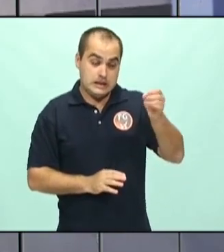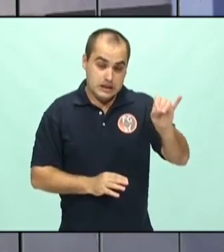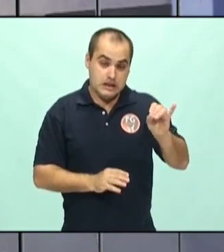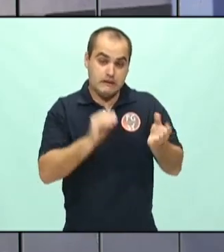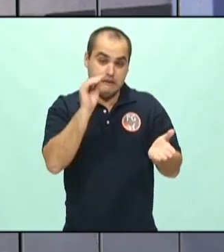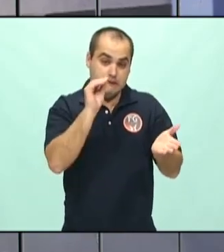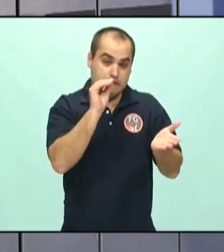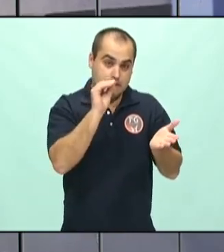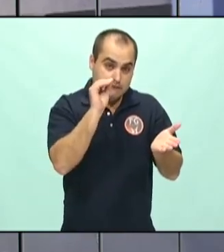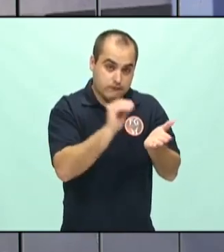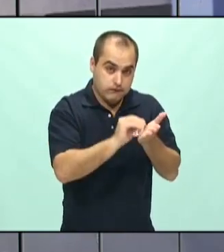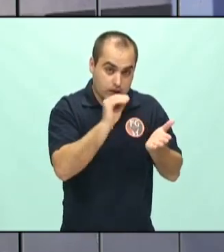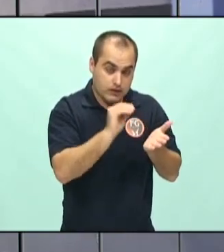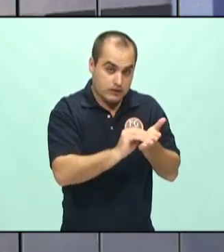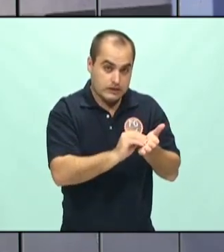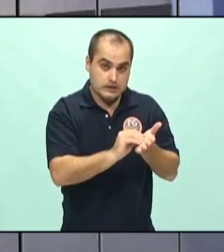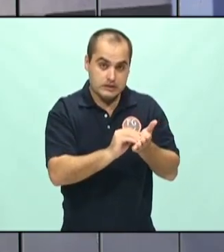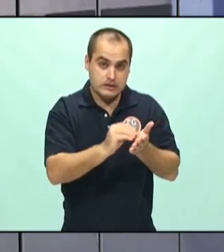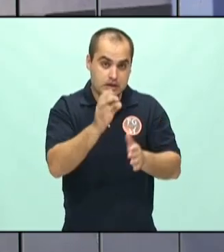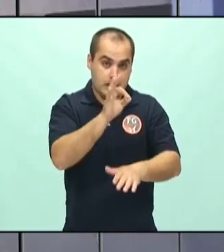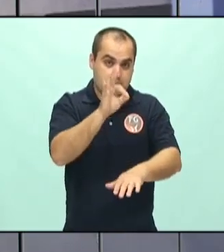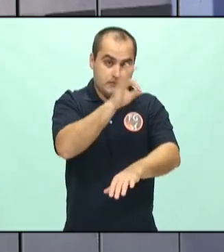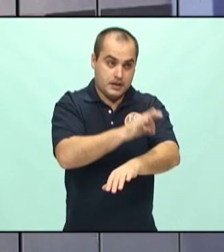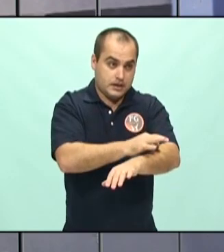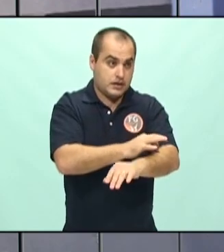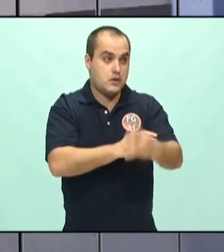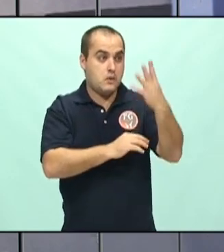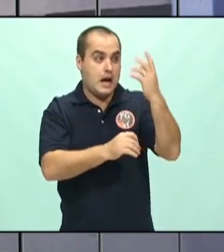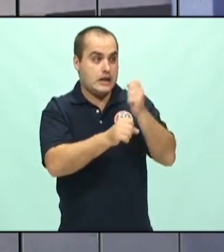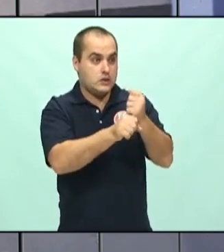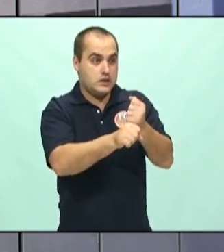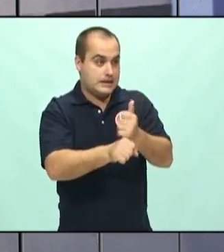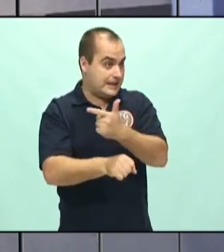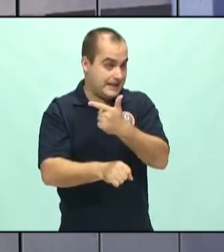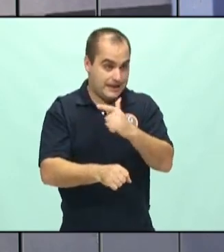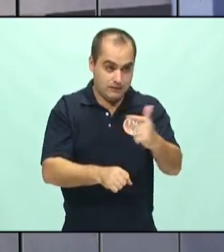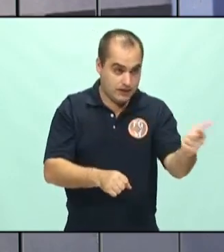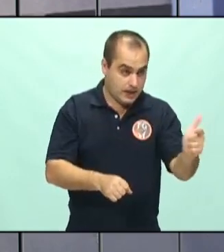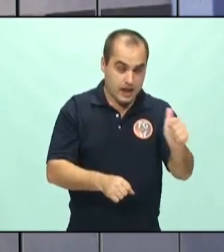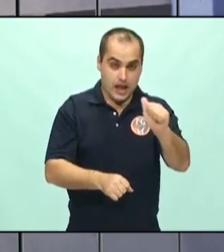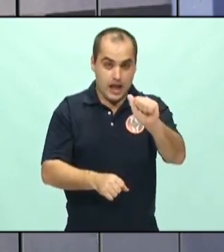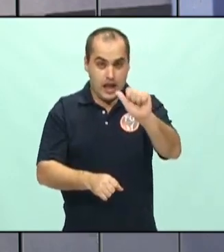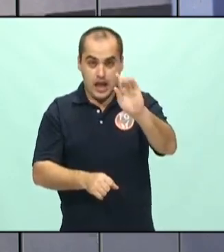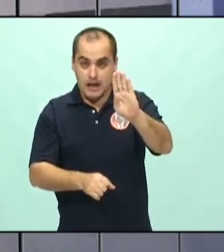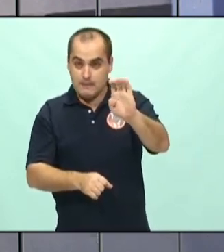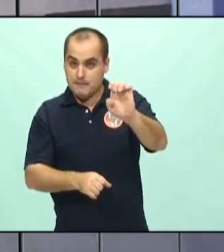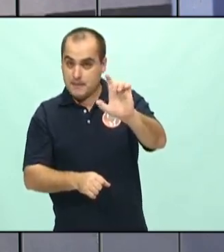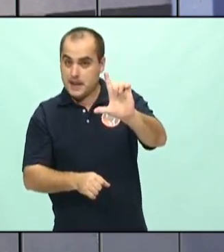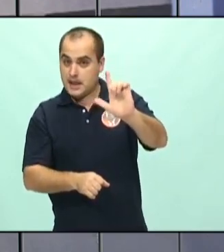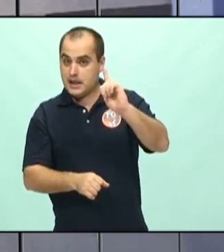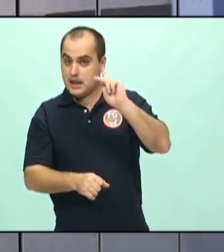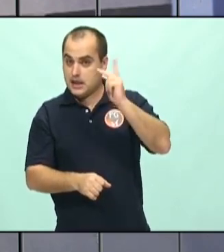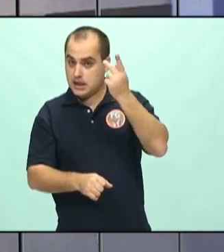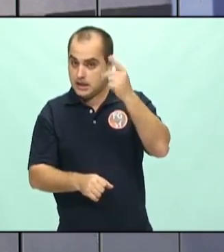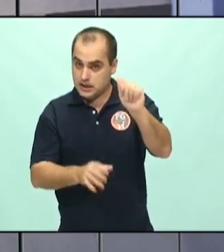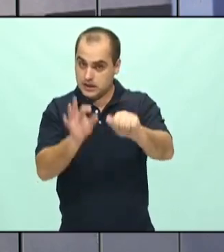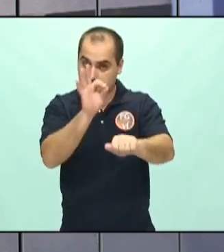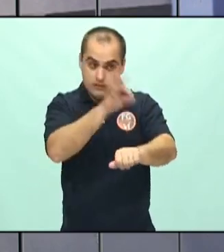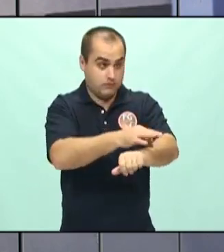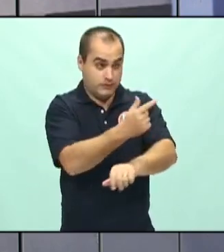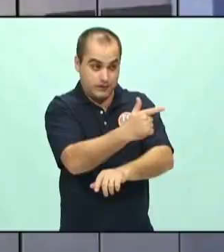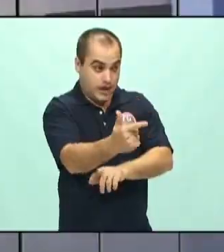digo que a eliminação do ser humano qualquer outro ser vivo nesse planeta tem sim a